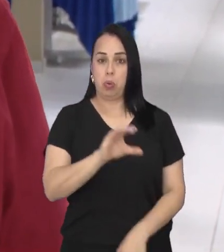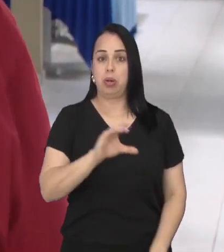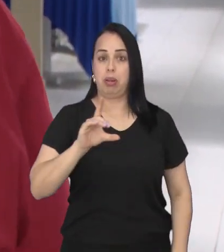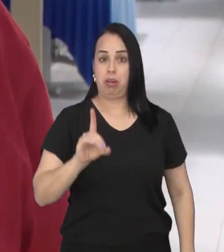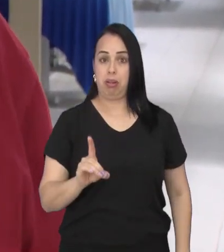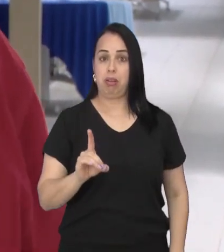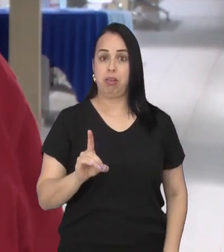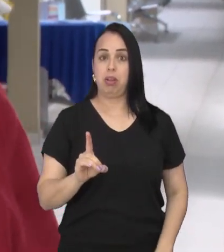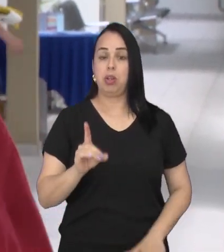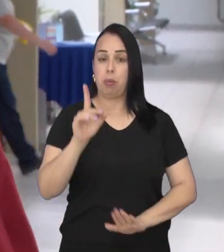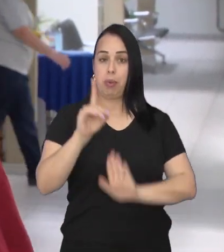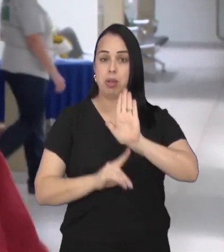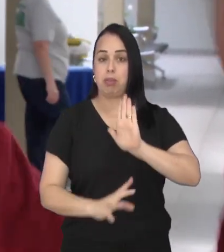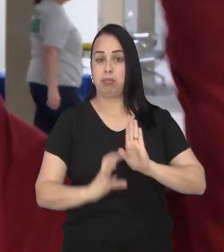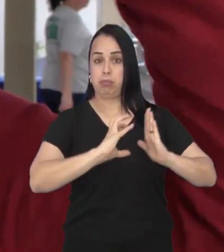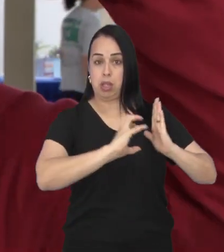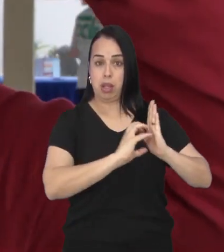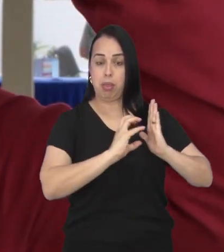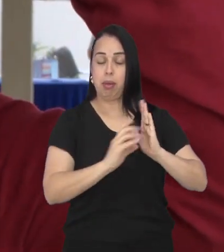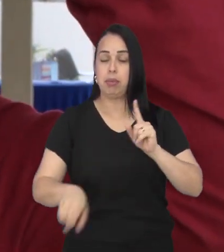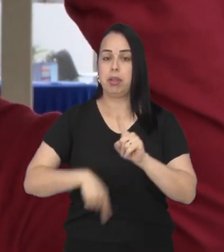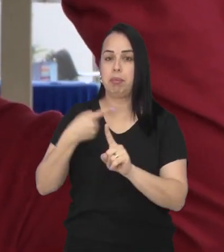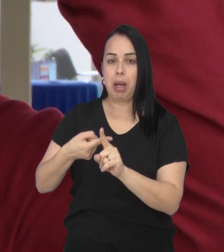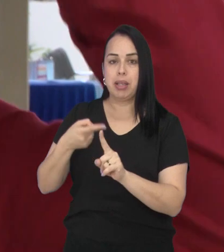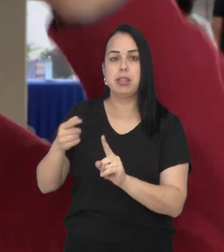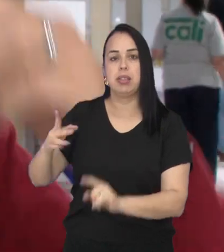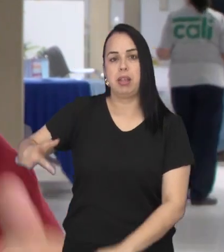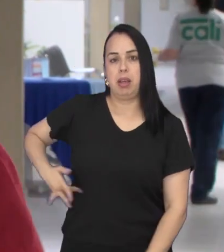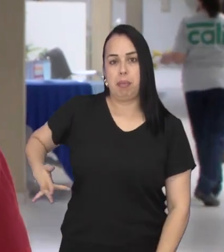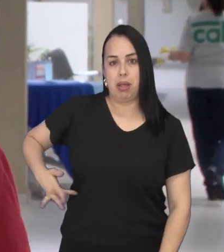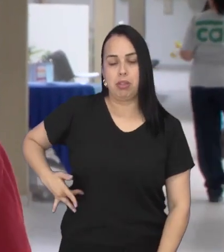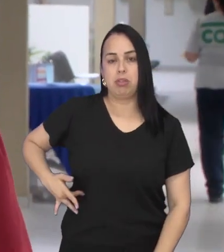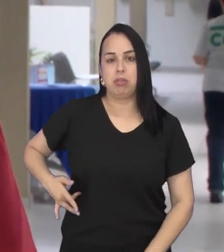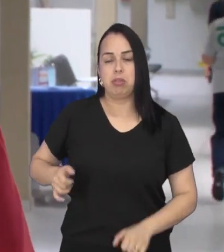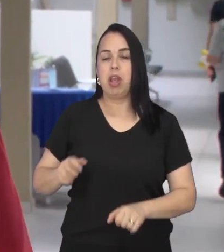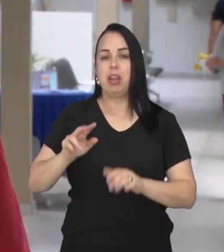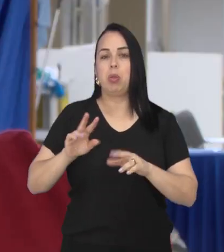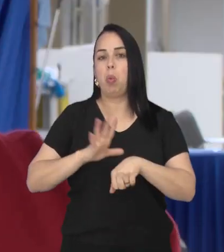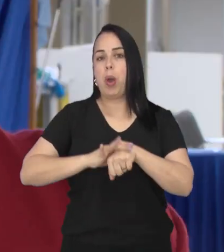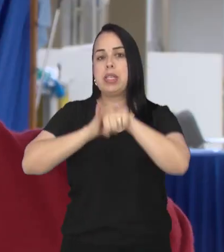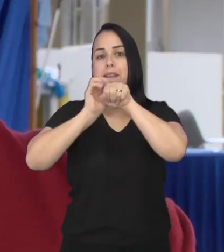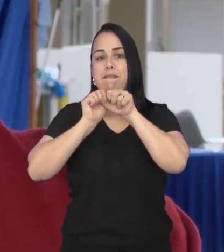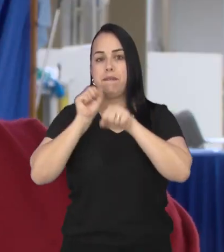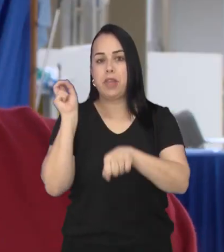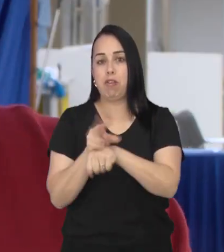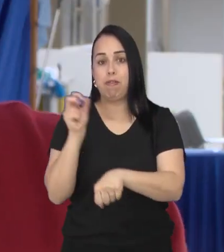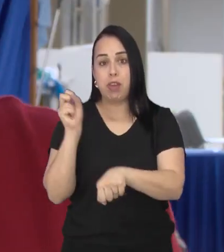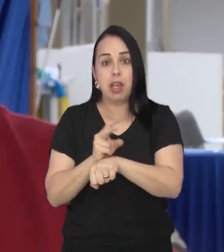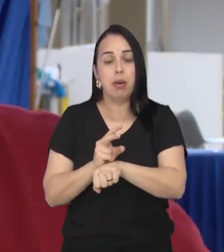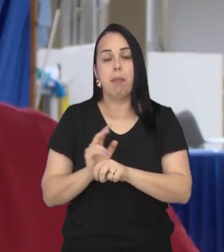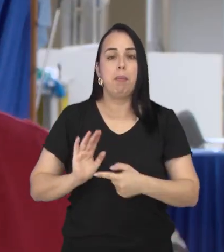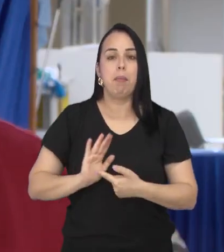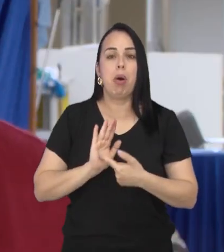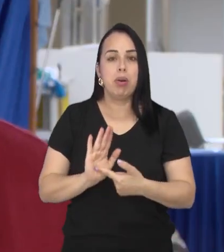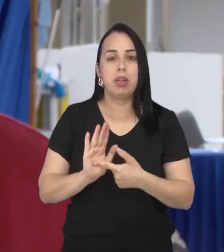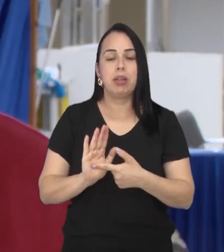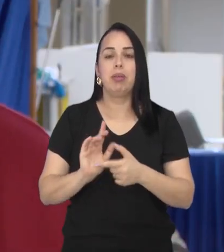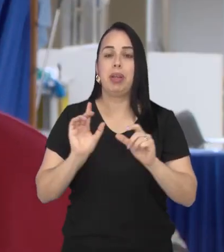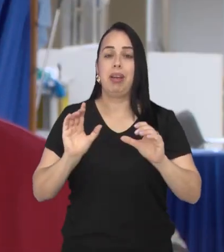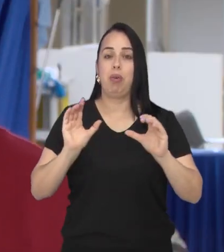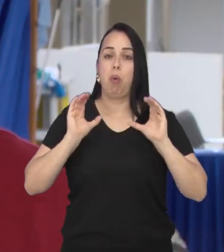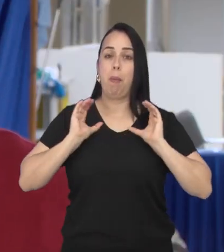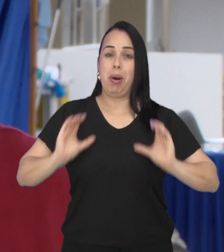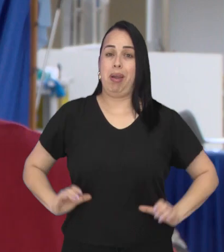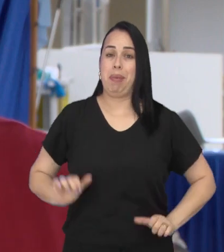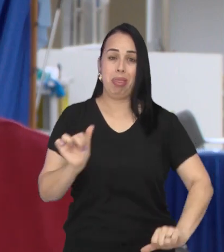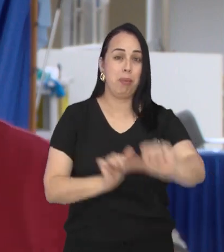istv aides e hepatites virais de São José dos Campos explica que essa é reflexo